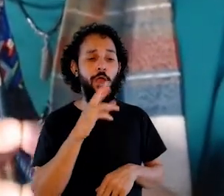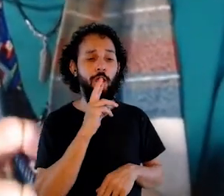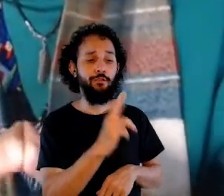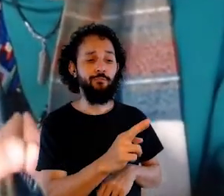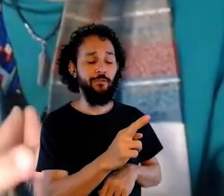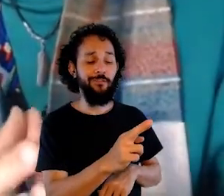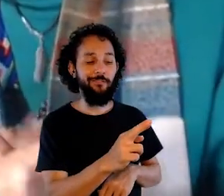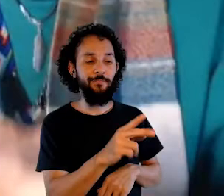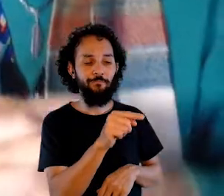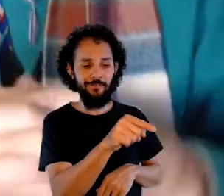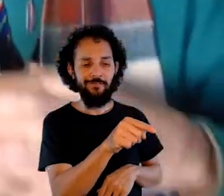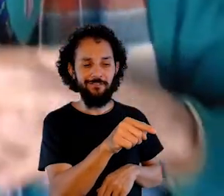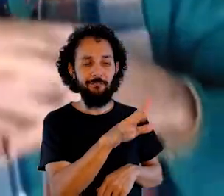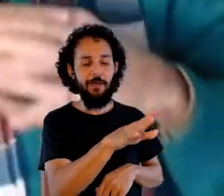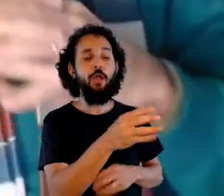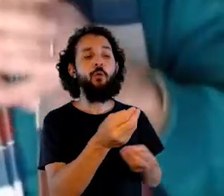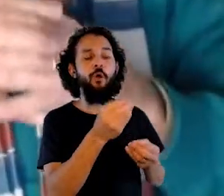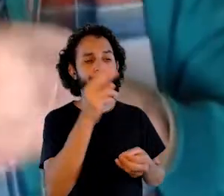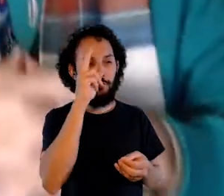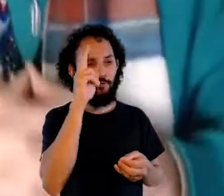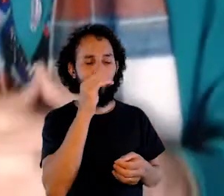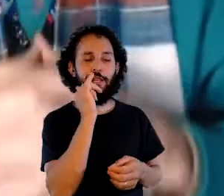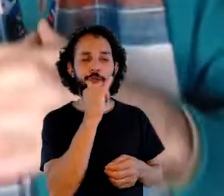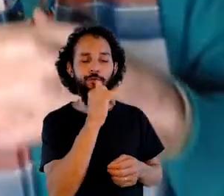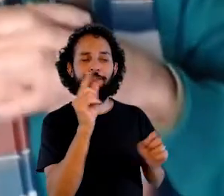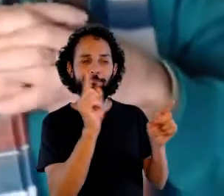uma pequena história.